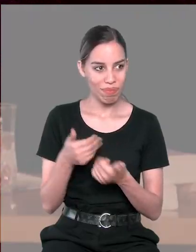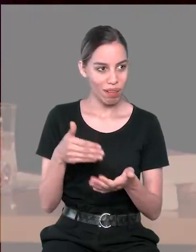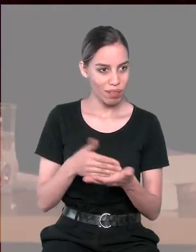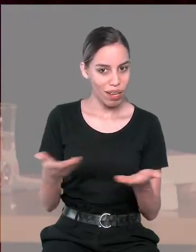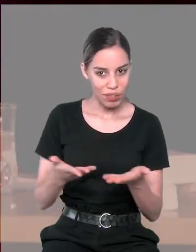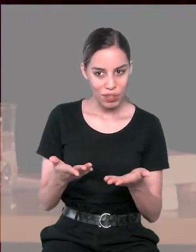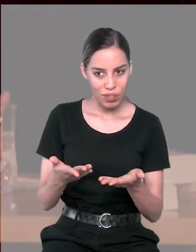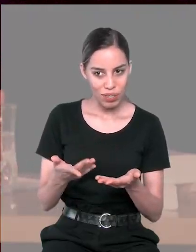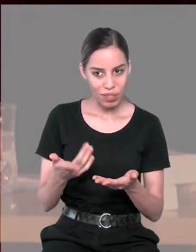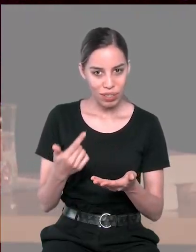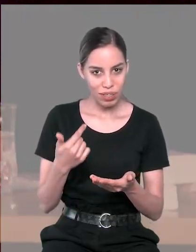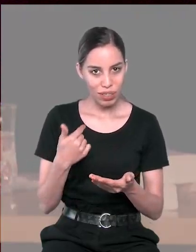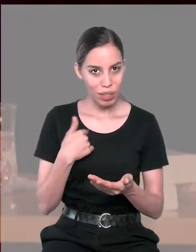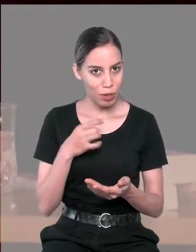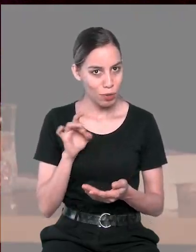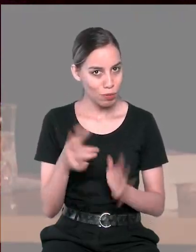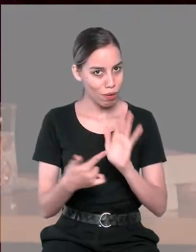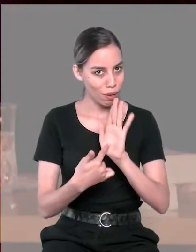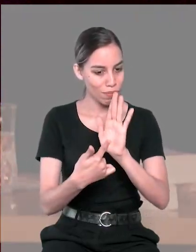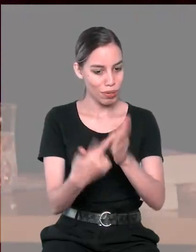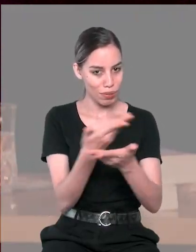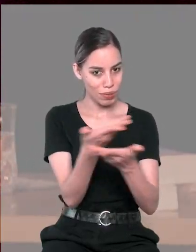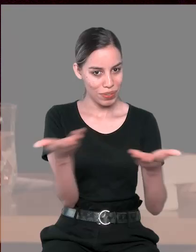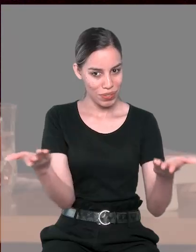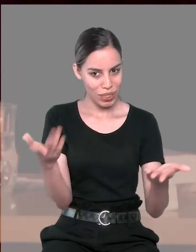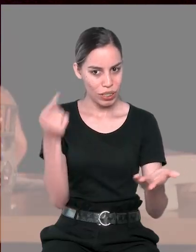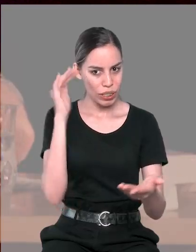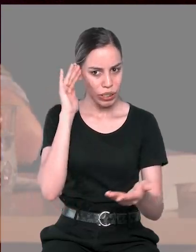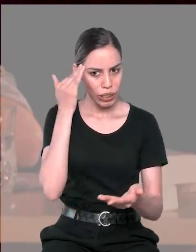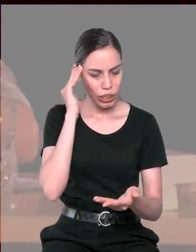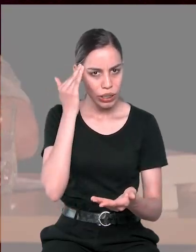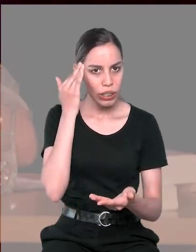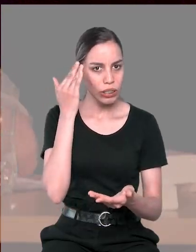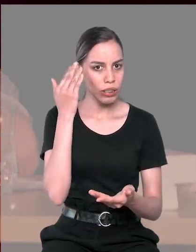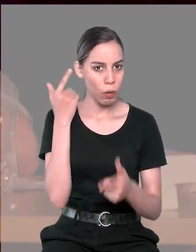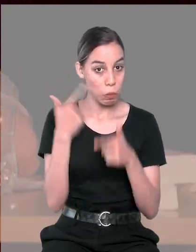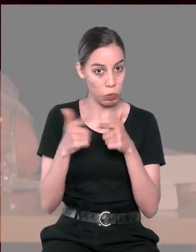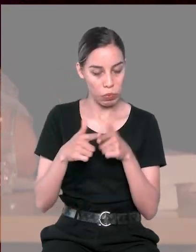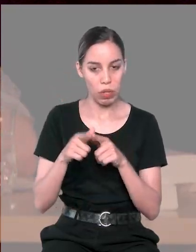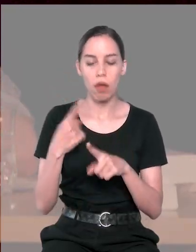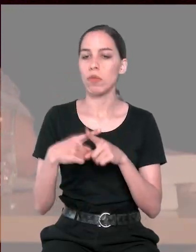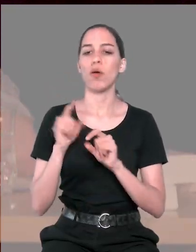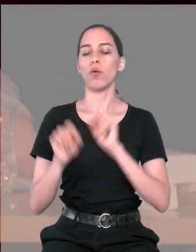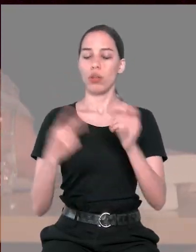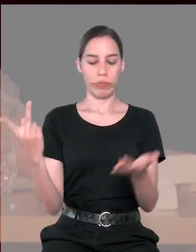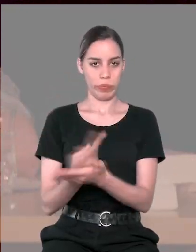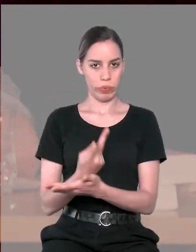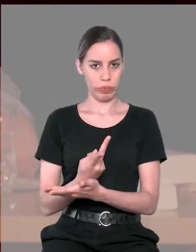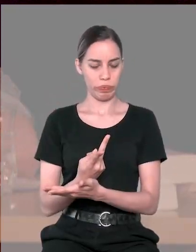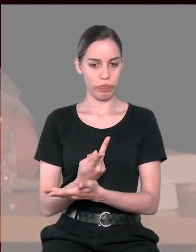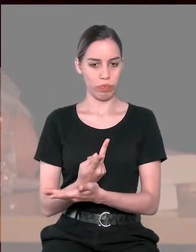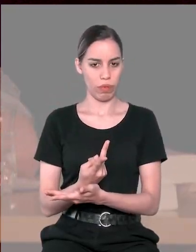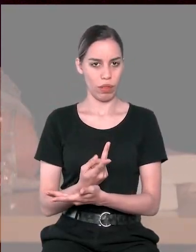Até aqui? Foi? Eu só apresentei para vocês entenderem o problema. Porque o que vai acontecer?